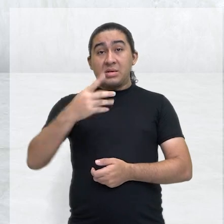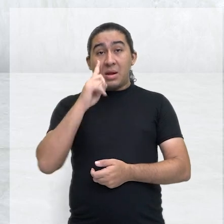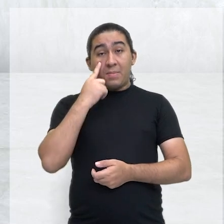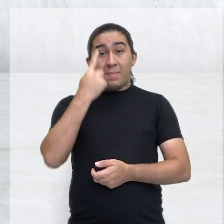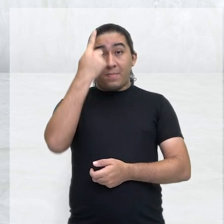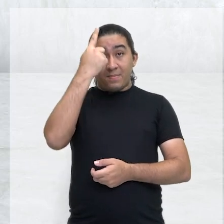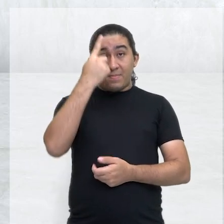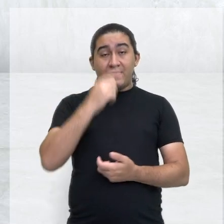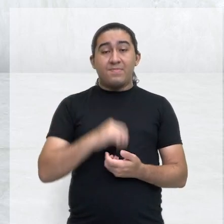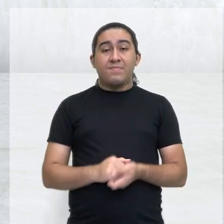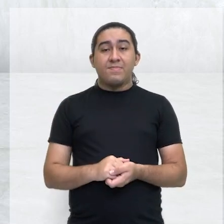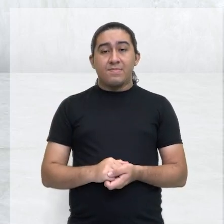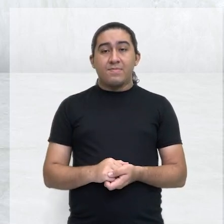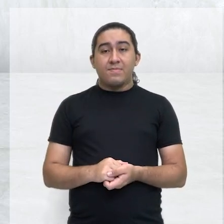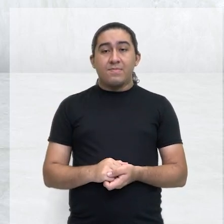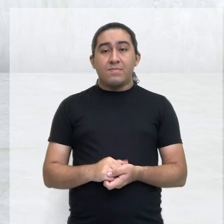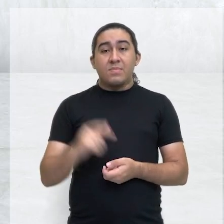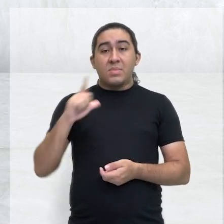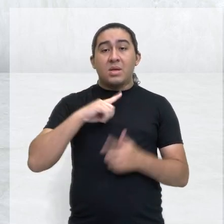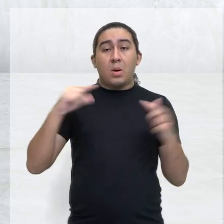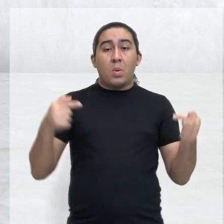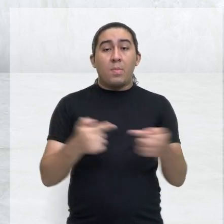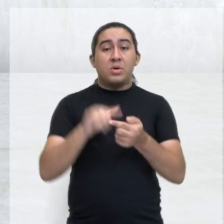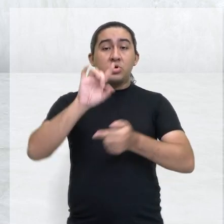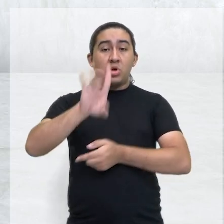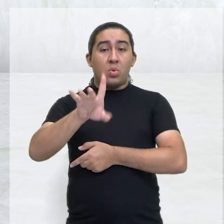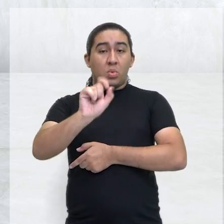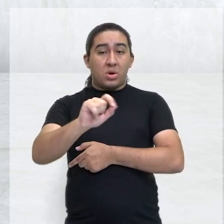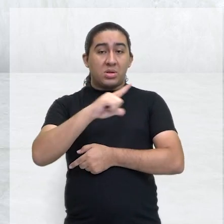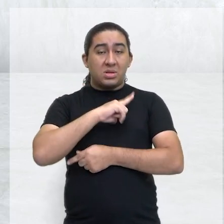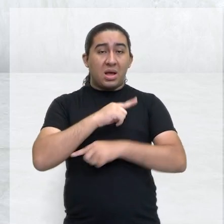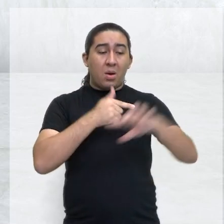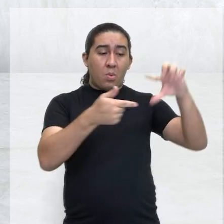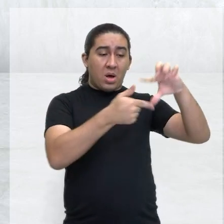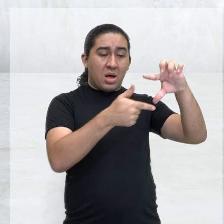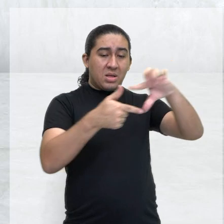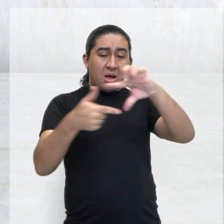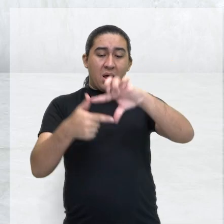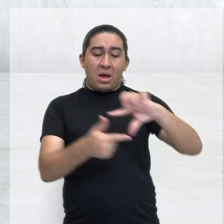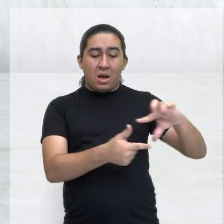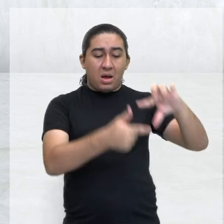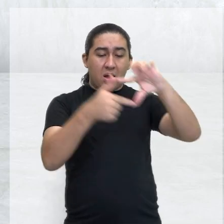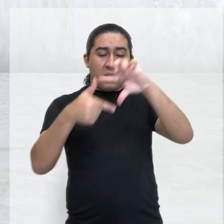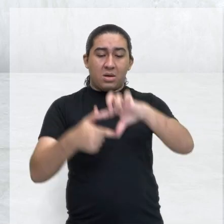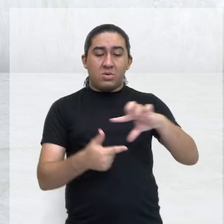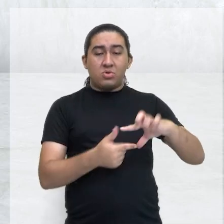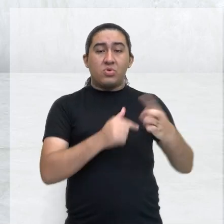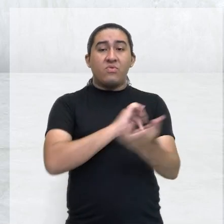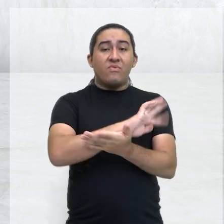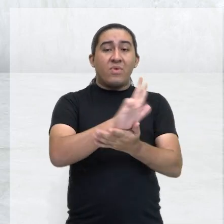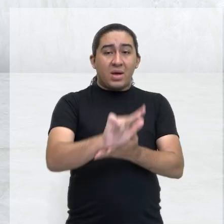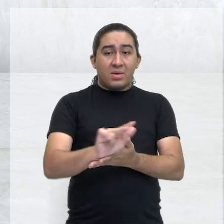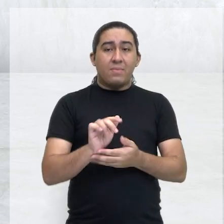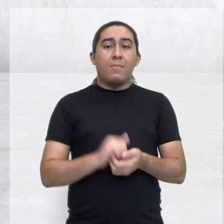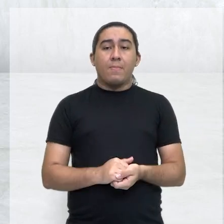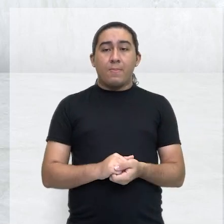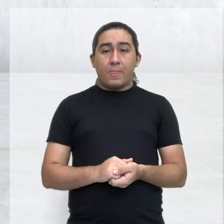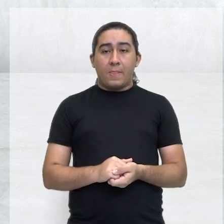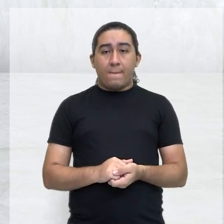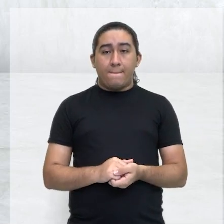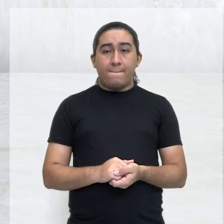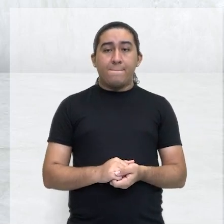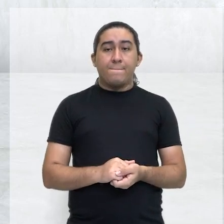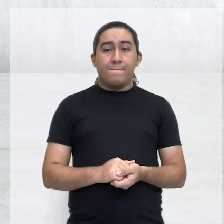mais adiante, nesse aqui, nós temos justamente somente formas geométricas, que são quadrados. Mondrian, que é um dos